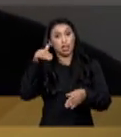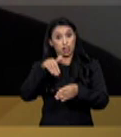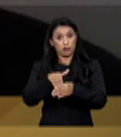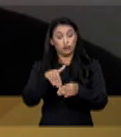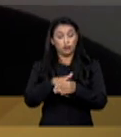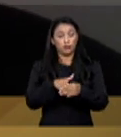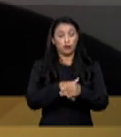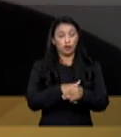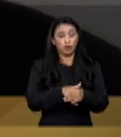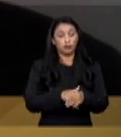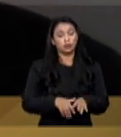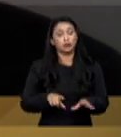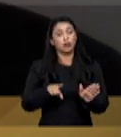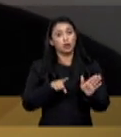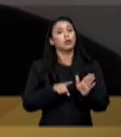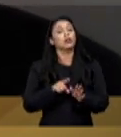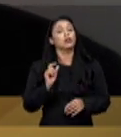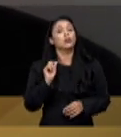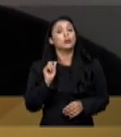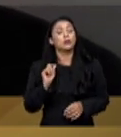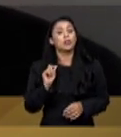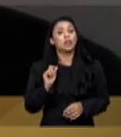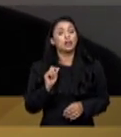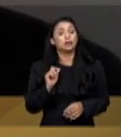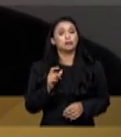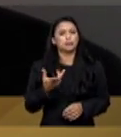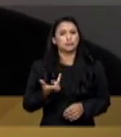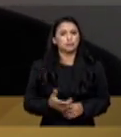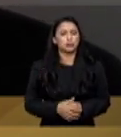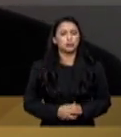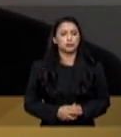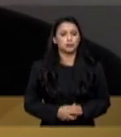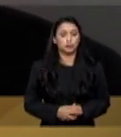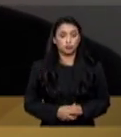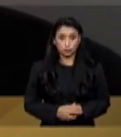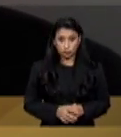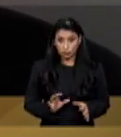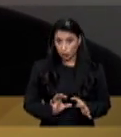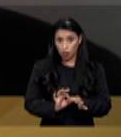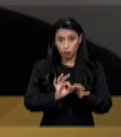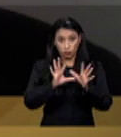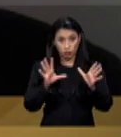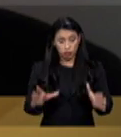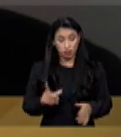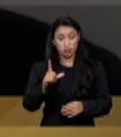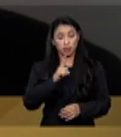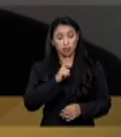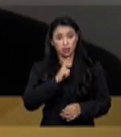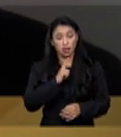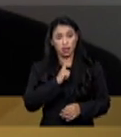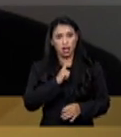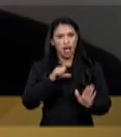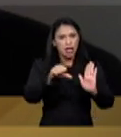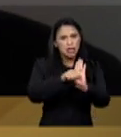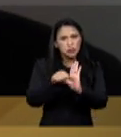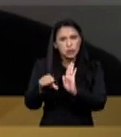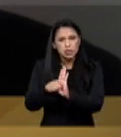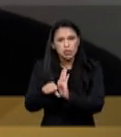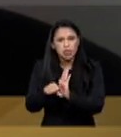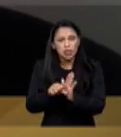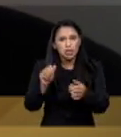assentei o contexto da investigação, particularmente no que concerne aos supostos atos